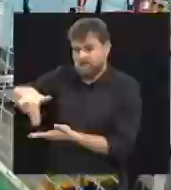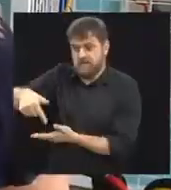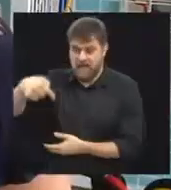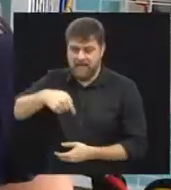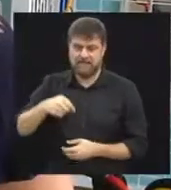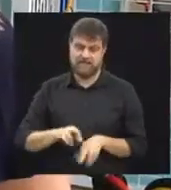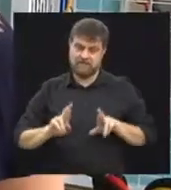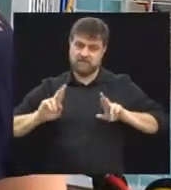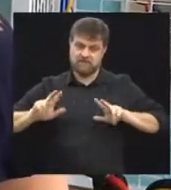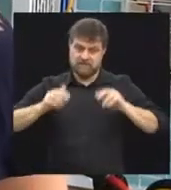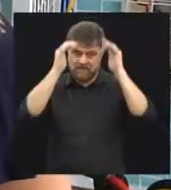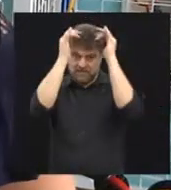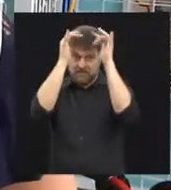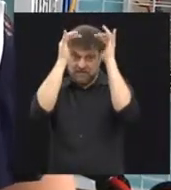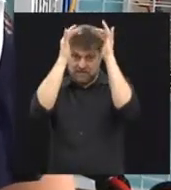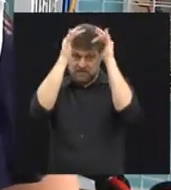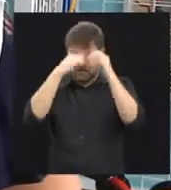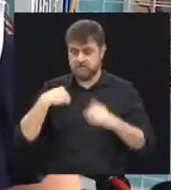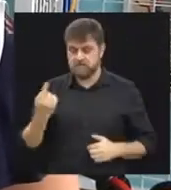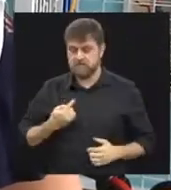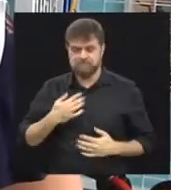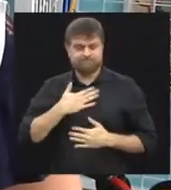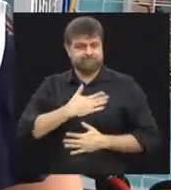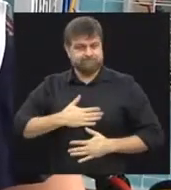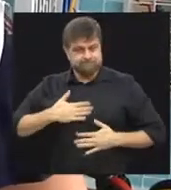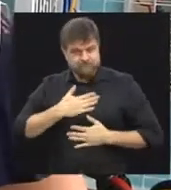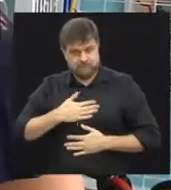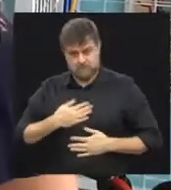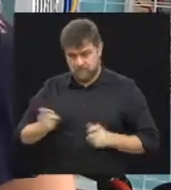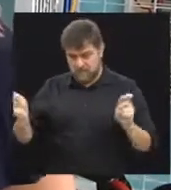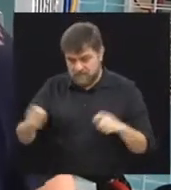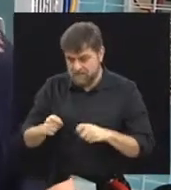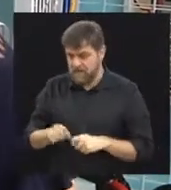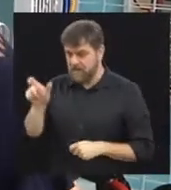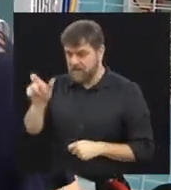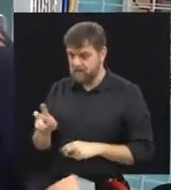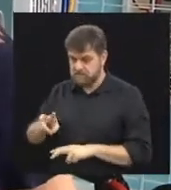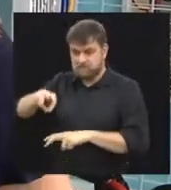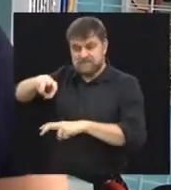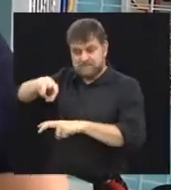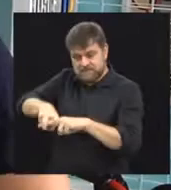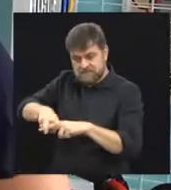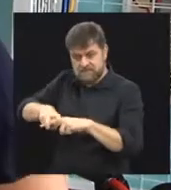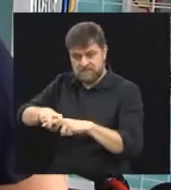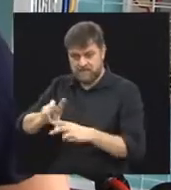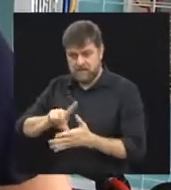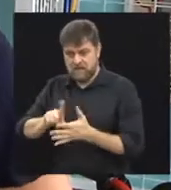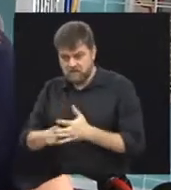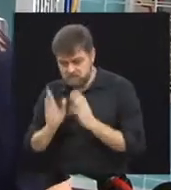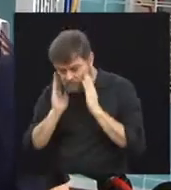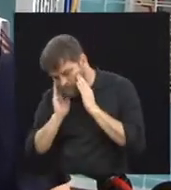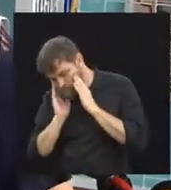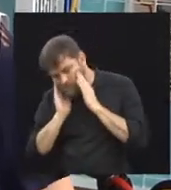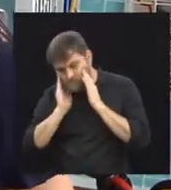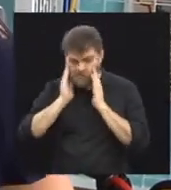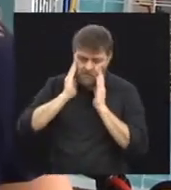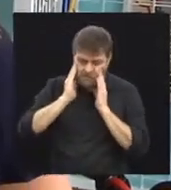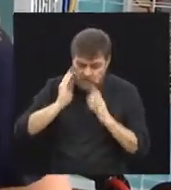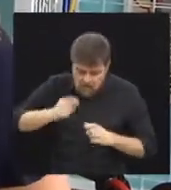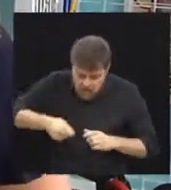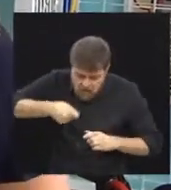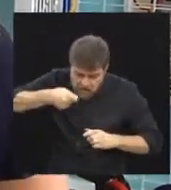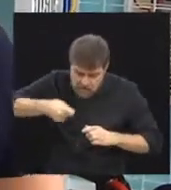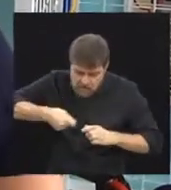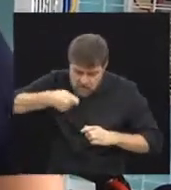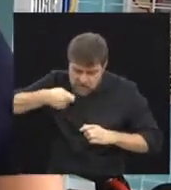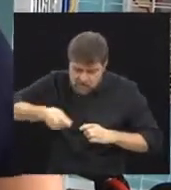diferente. Mas é muito gratificante. Às vezes a gente consegue fazer uma criança sentar, que não sentava, segurar o próprio pescoço para poder comer,